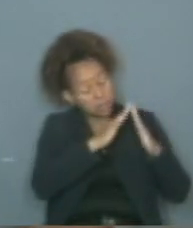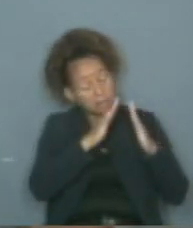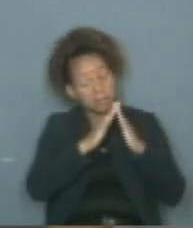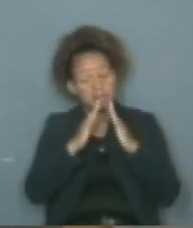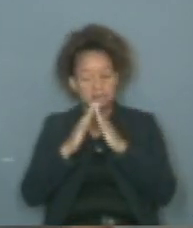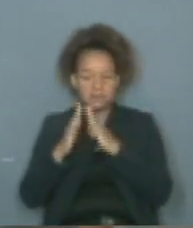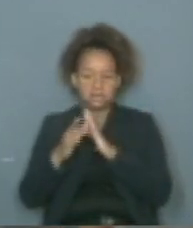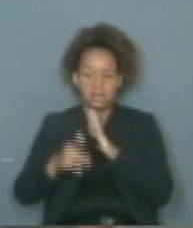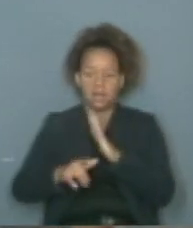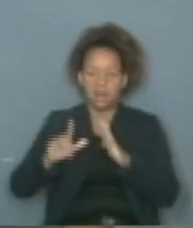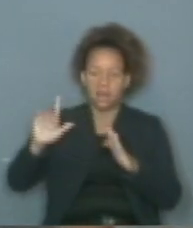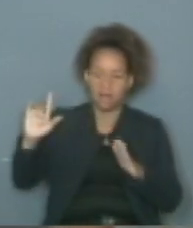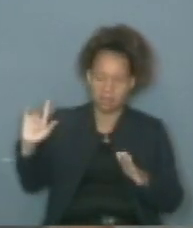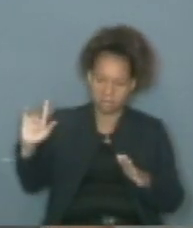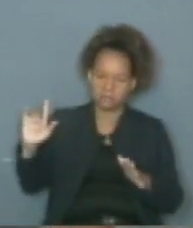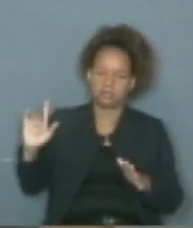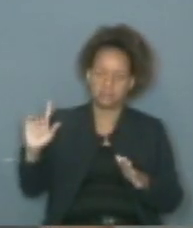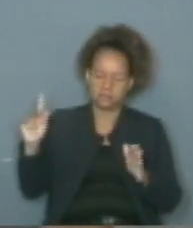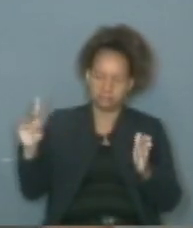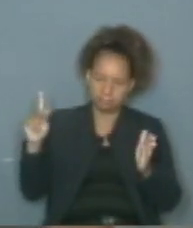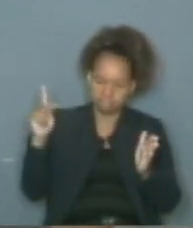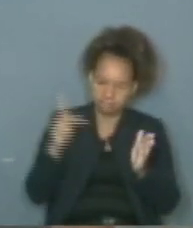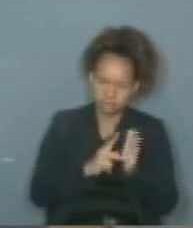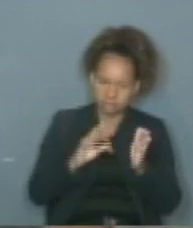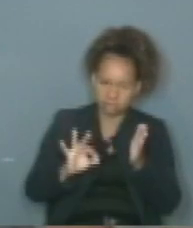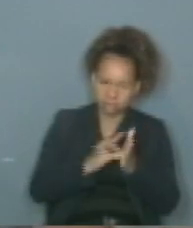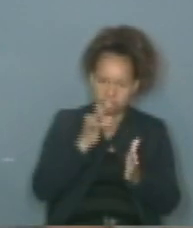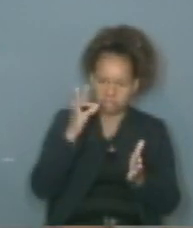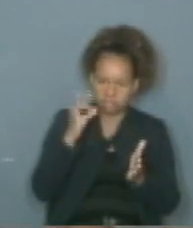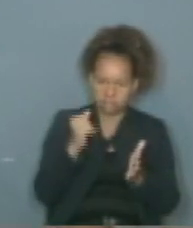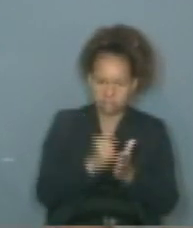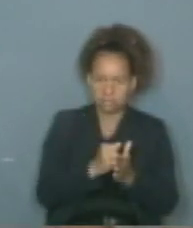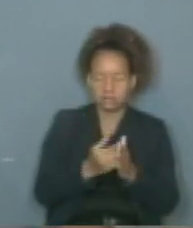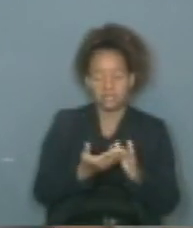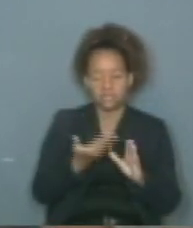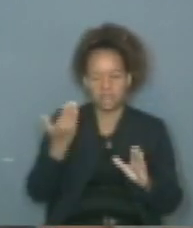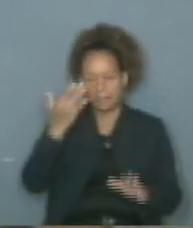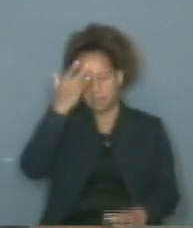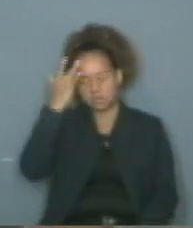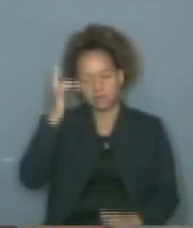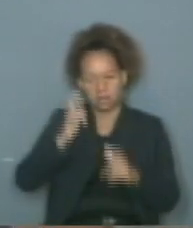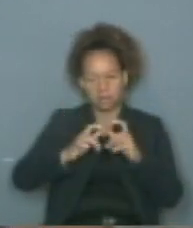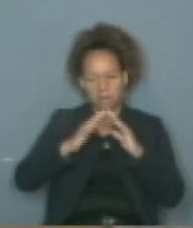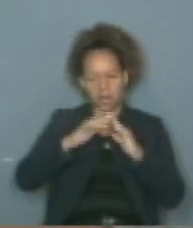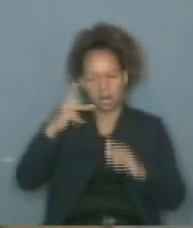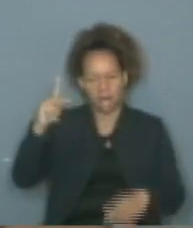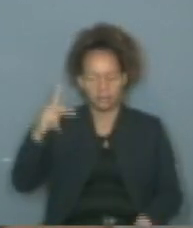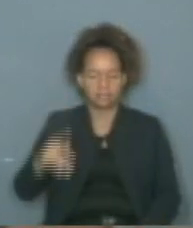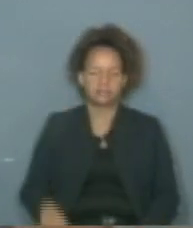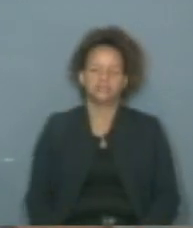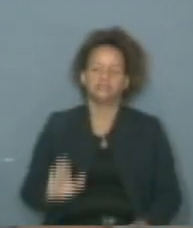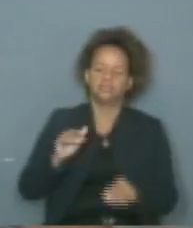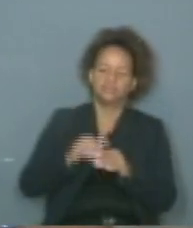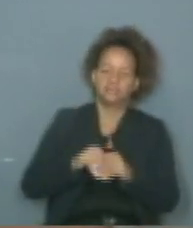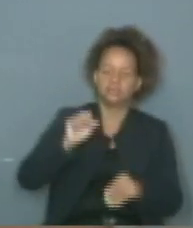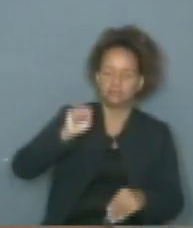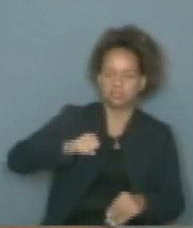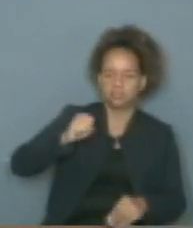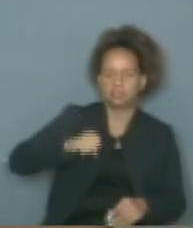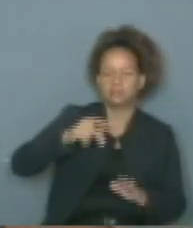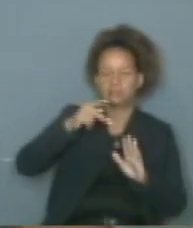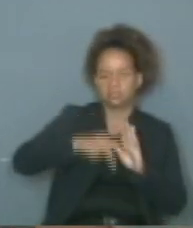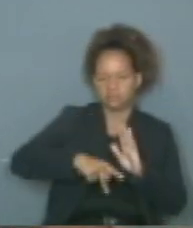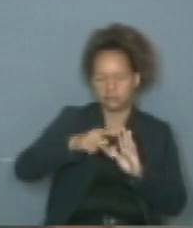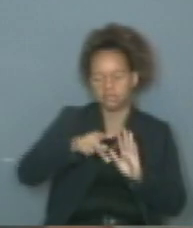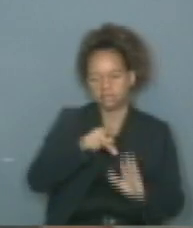urbanístico antes de efetivar a desafetação. Então, nós votamos sim nesses